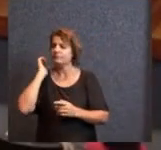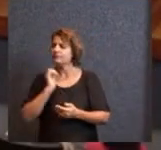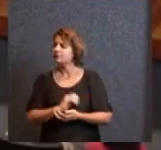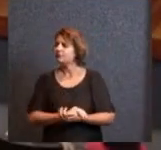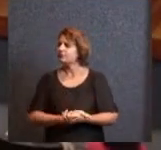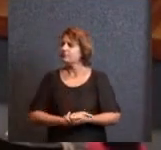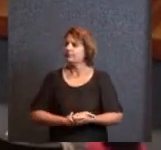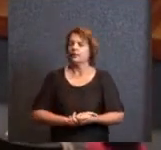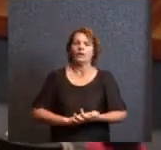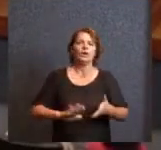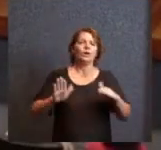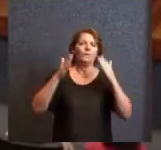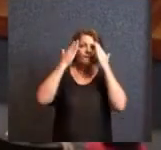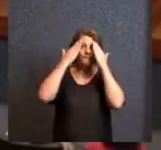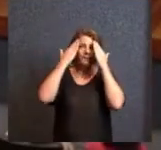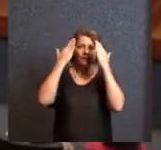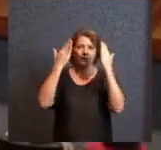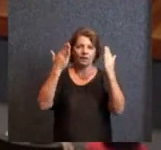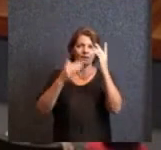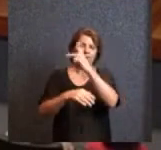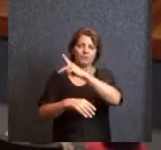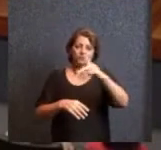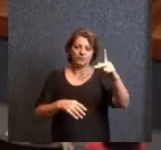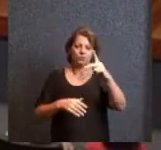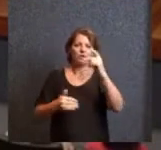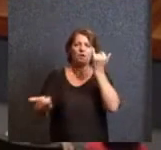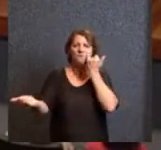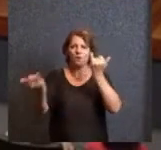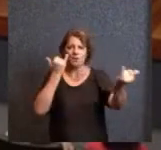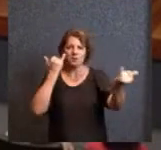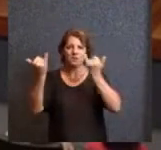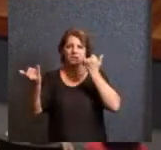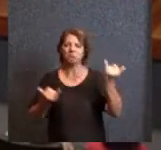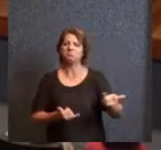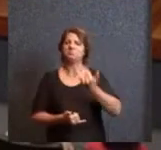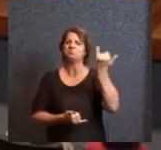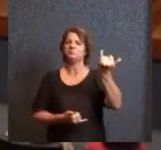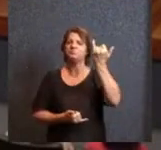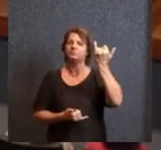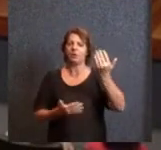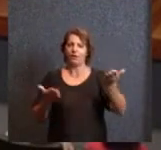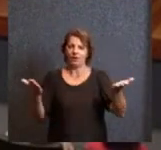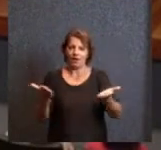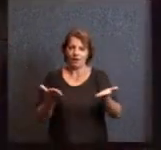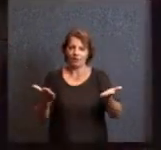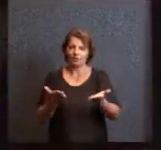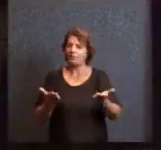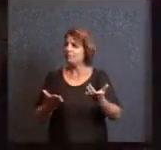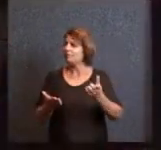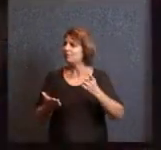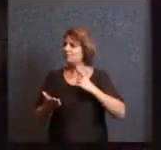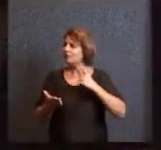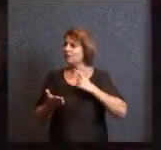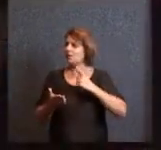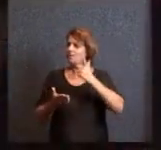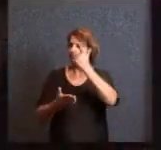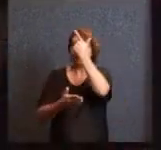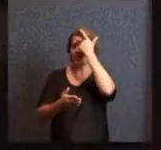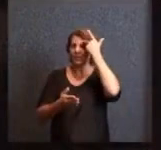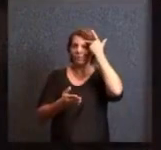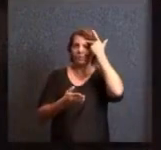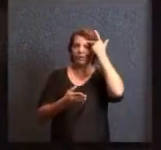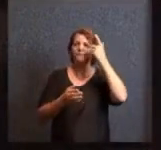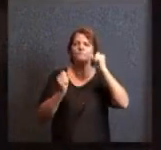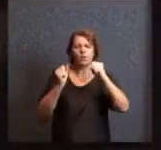Muito obrigada, professora, pelas informações valiosas. E nesse momento, nós teremos a interferência de algumas pessoas, né, que poderão